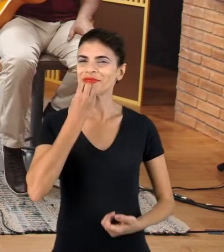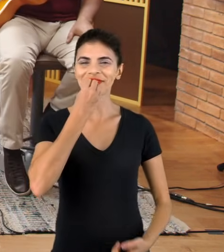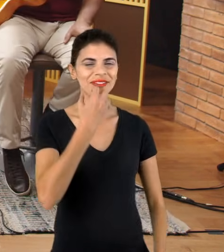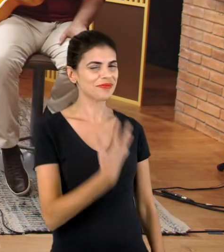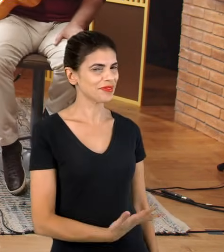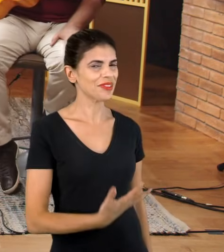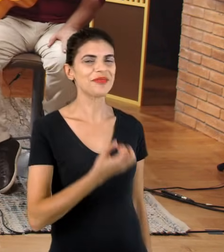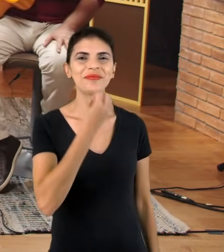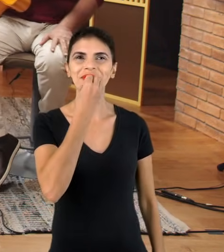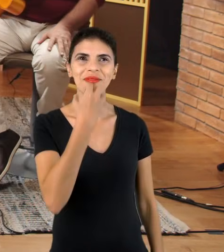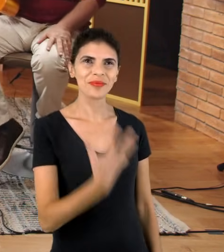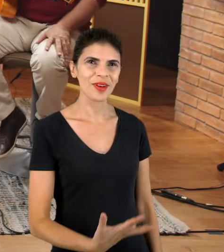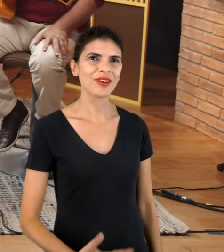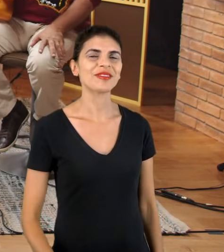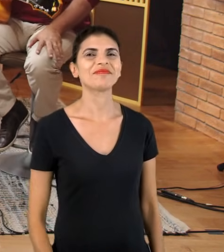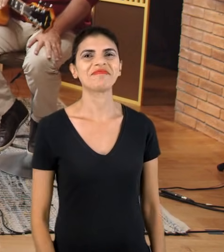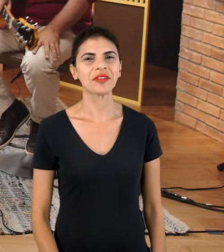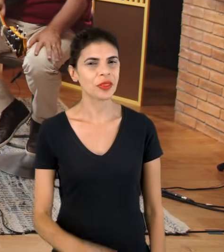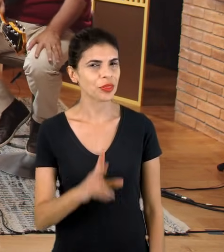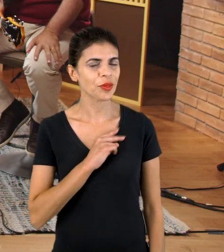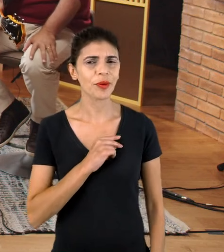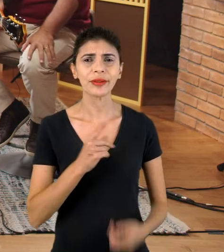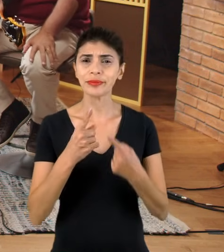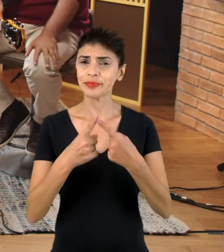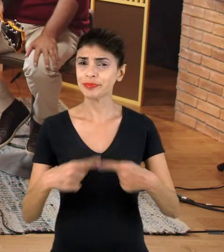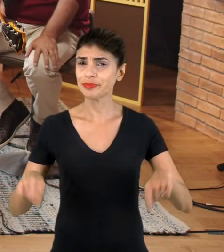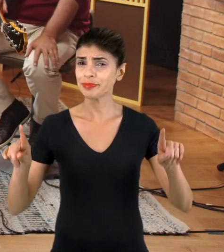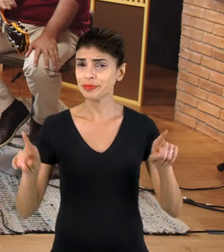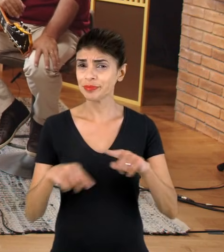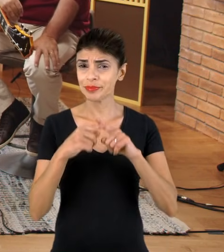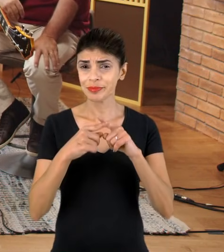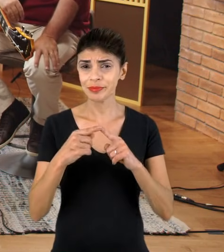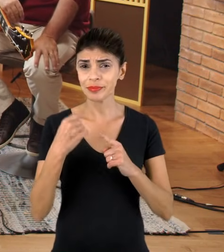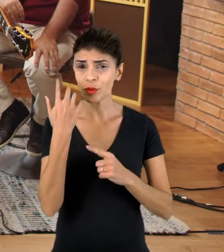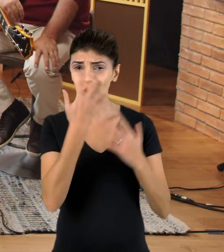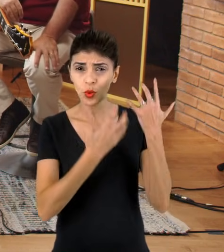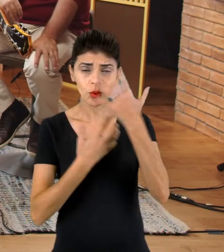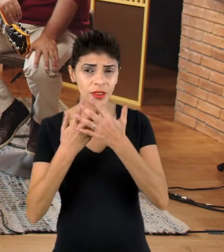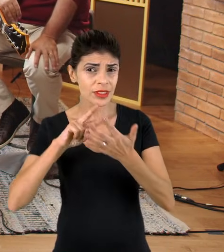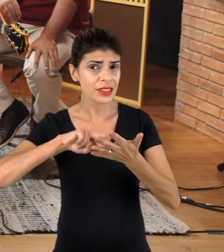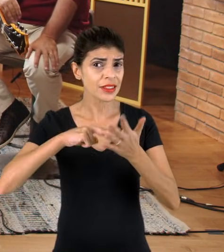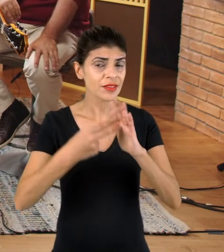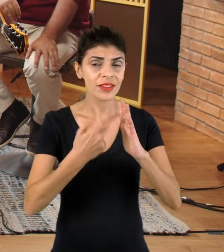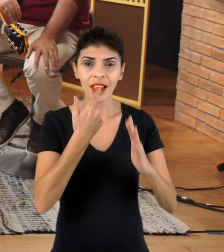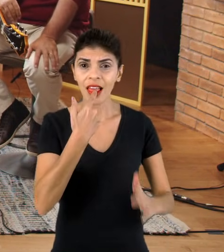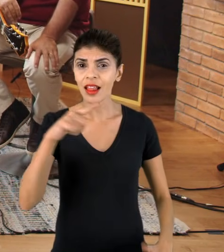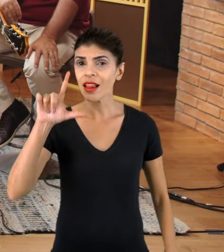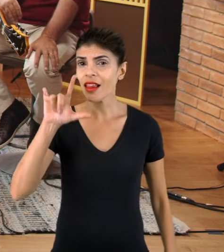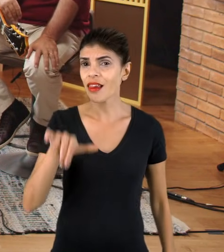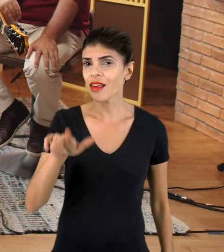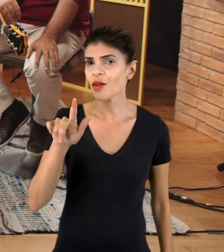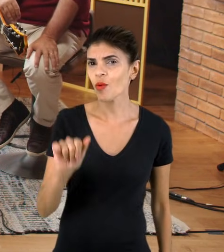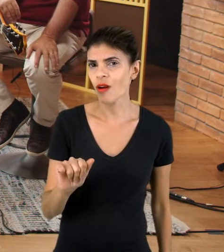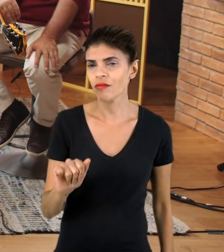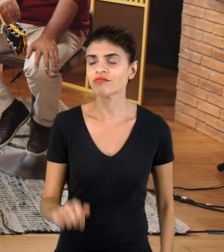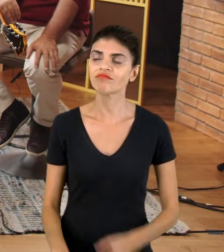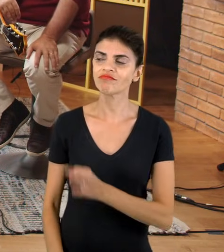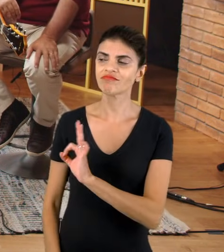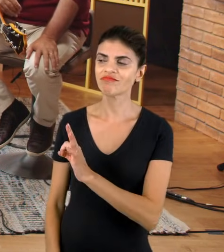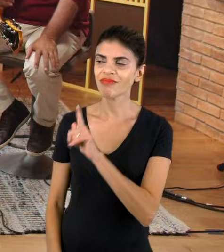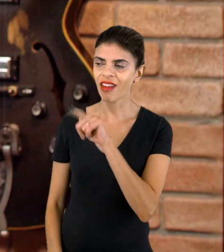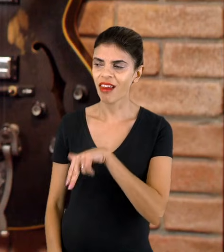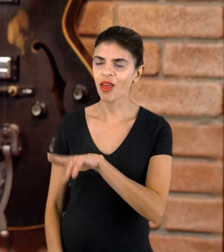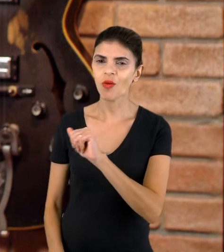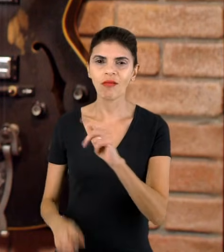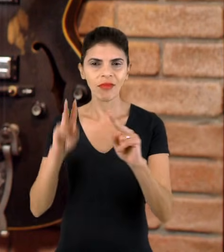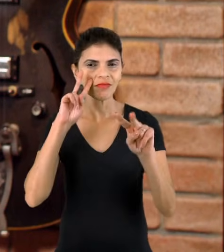É bom demais esse bicho. Nossa, a música é uma língua, né? A música é uma língua. É uma língua.